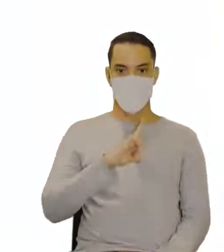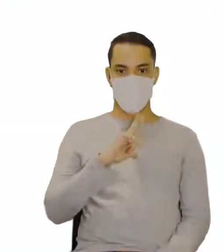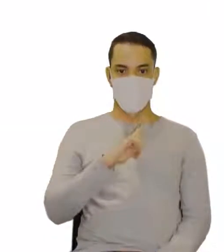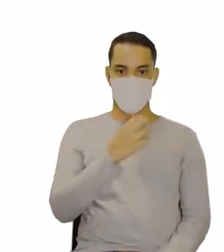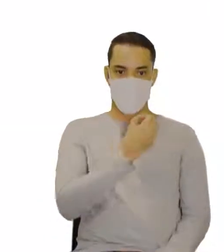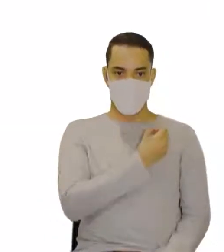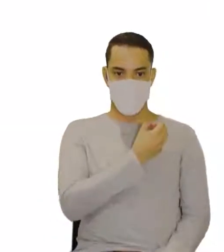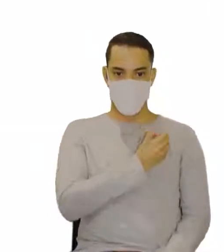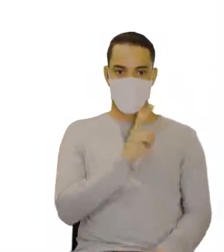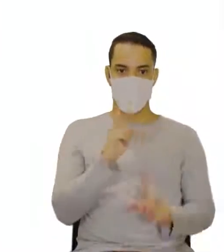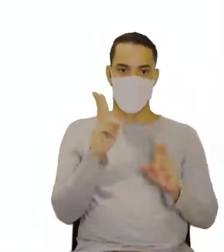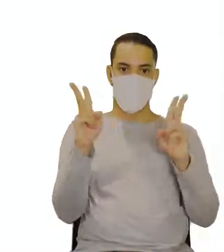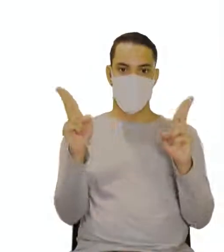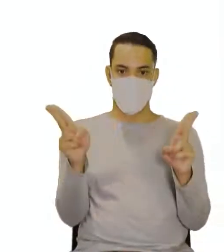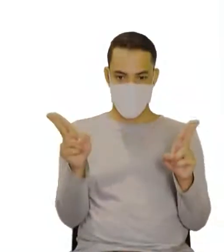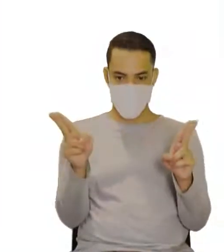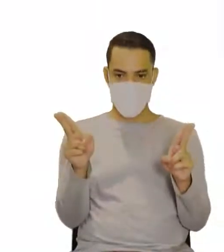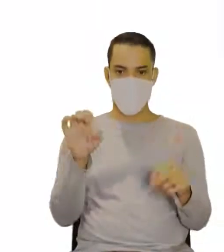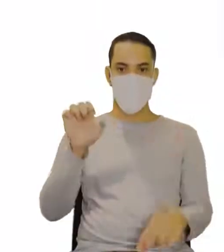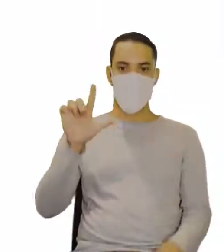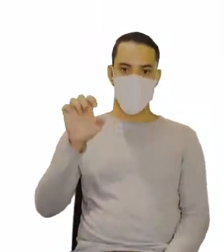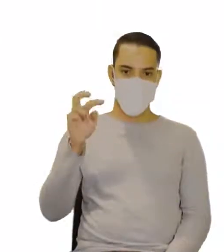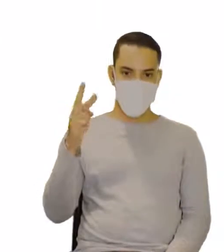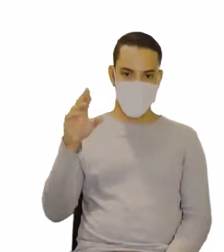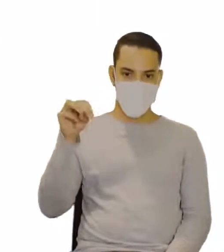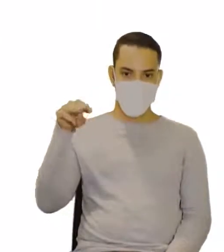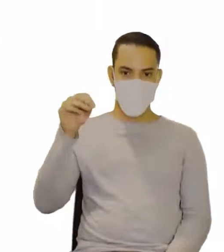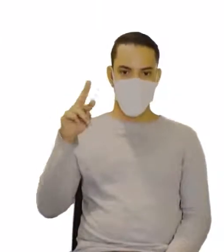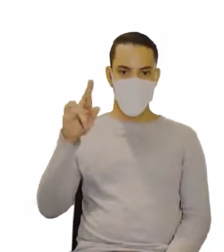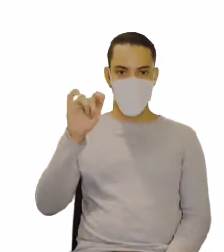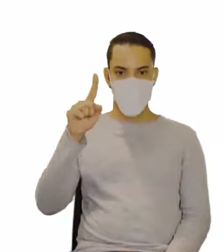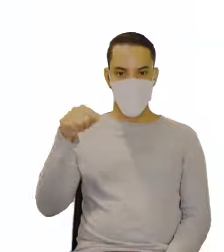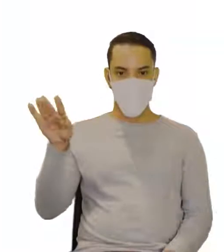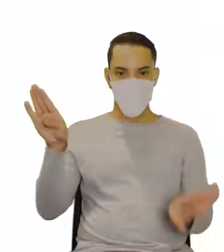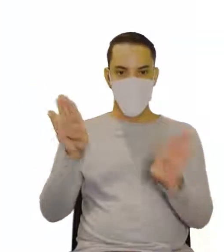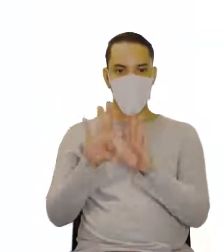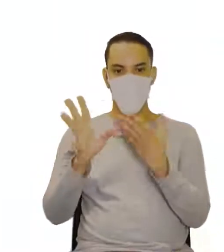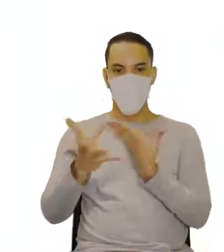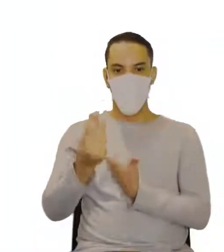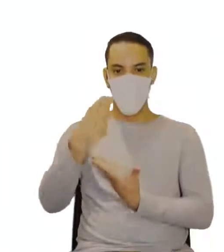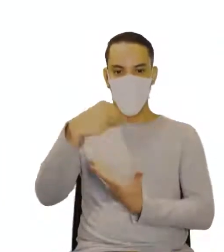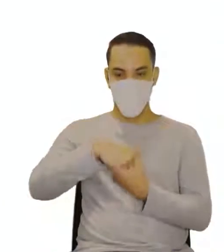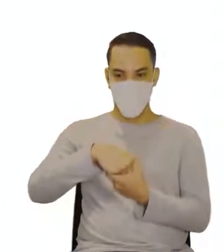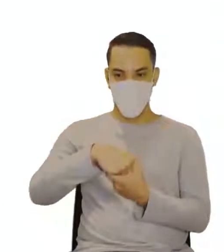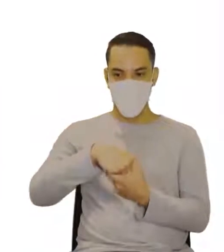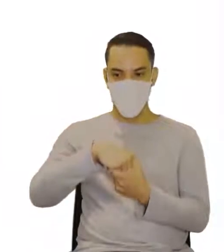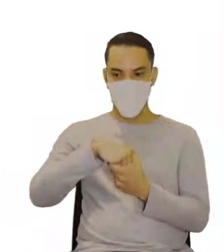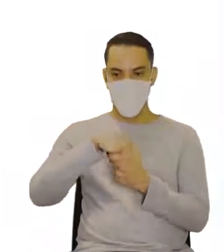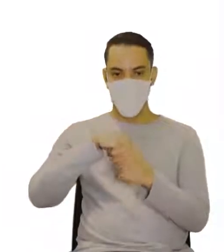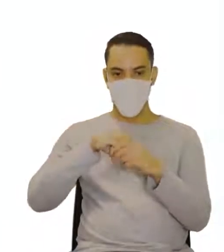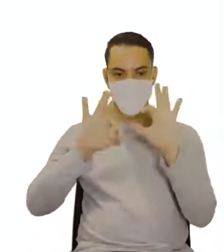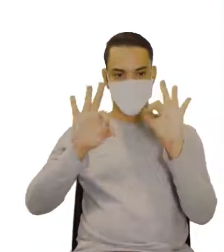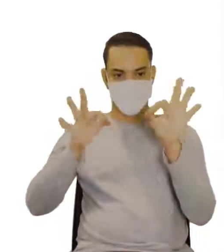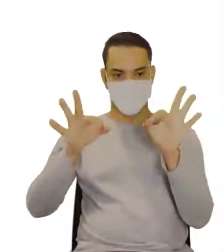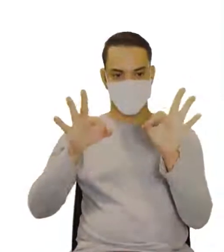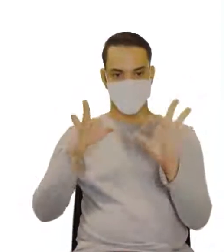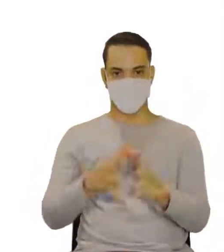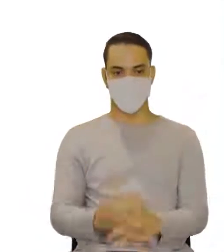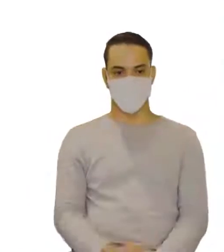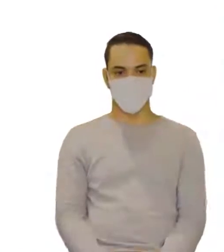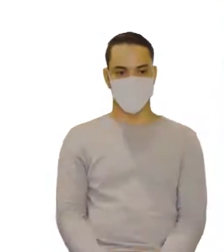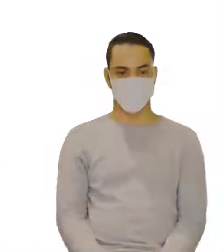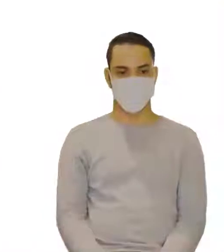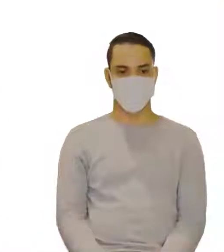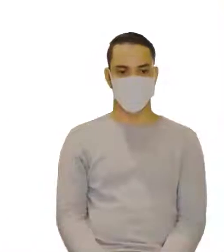valores iguais de eletromotriz e resistência interna, tá bom?